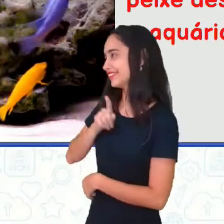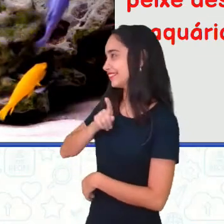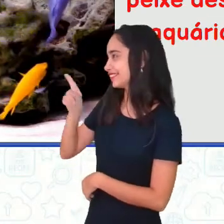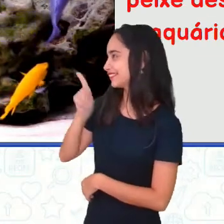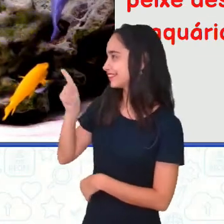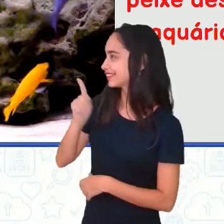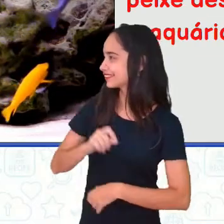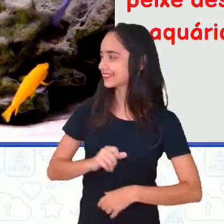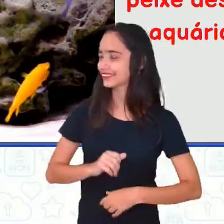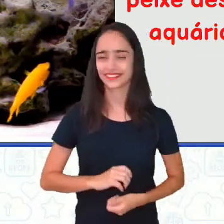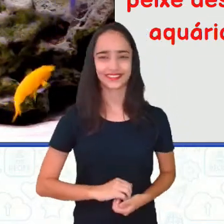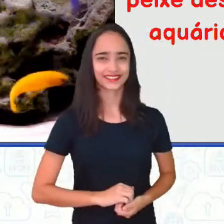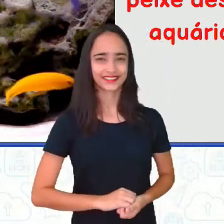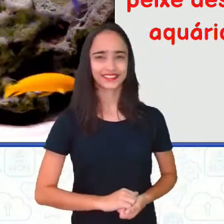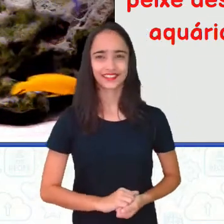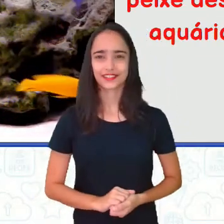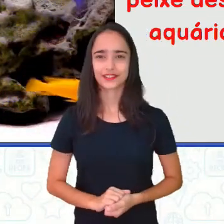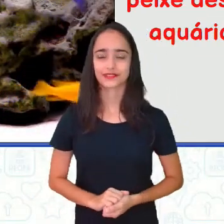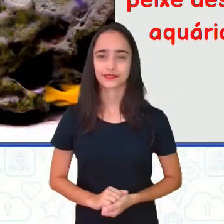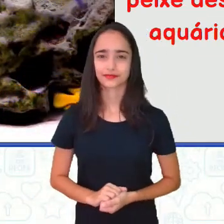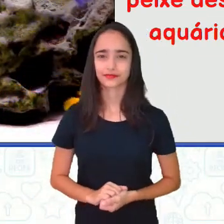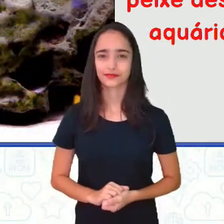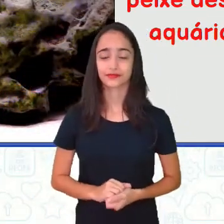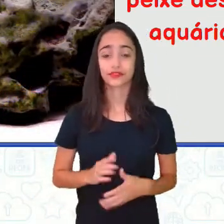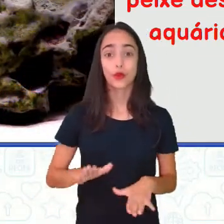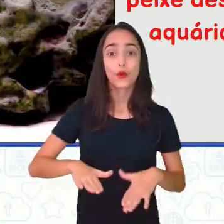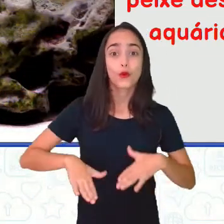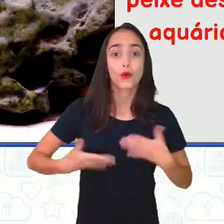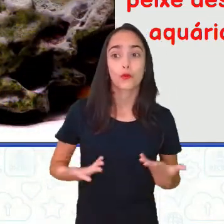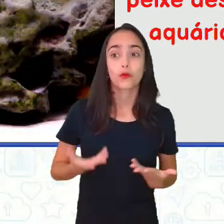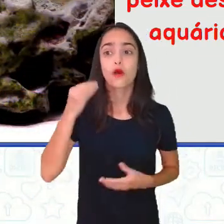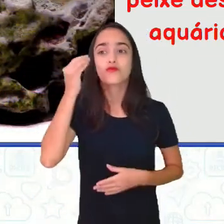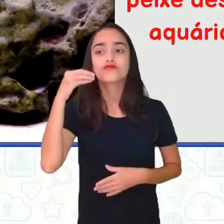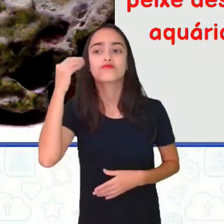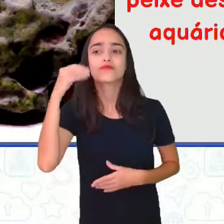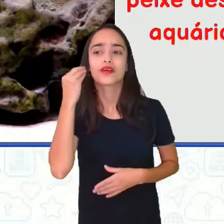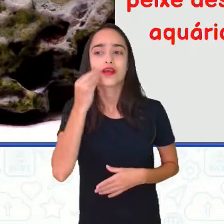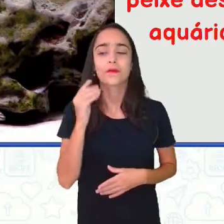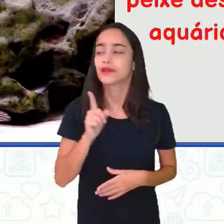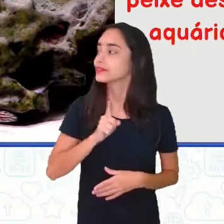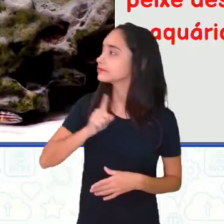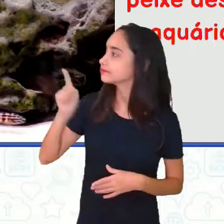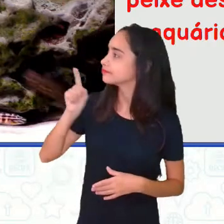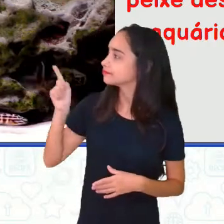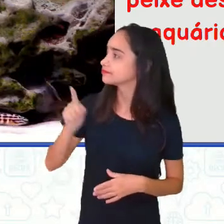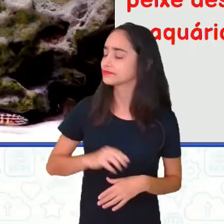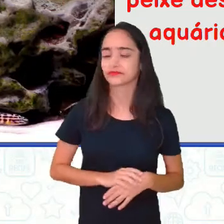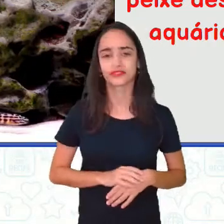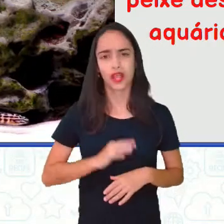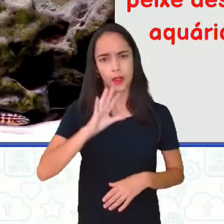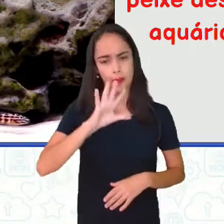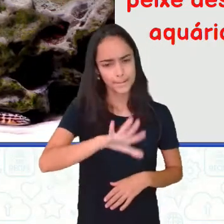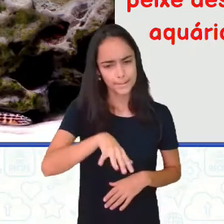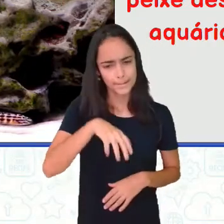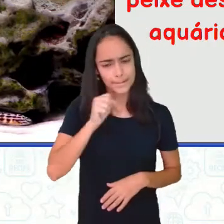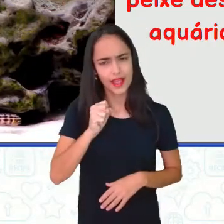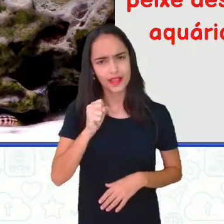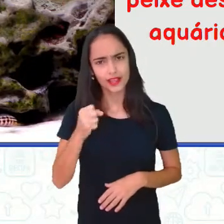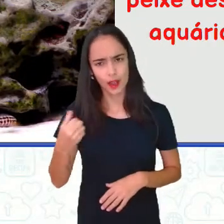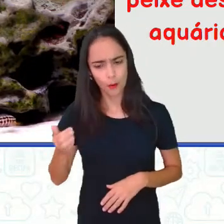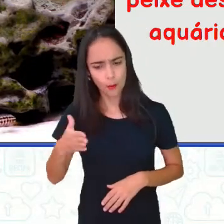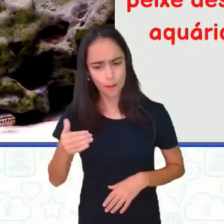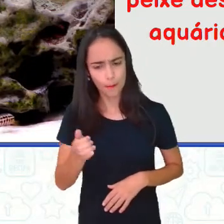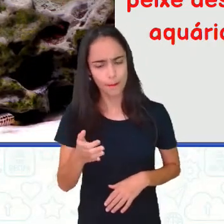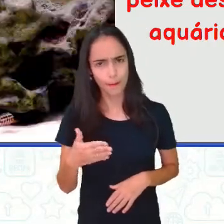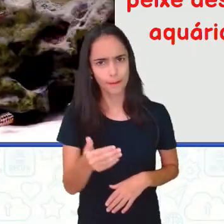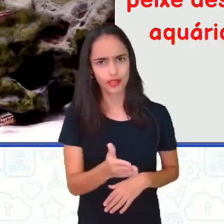aquário que eu trouxe para vocês. Qual é o experimento aleatório? Pegar um peixinho desse aquário. Professora, por